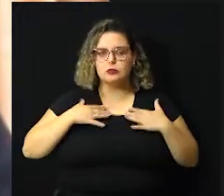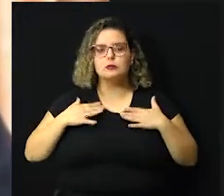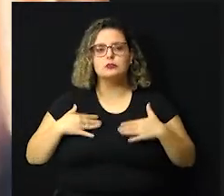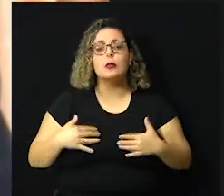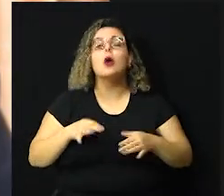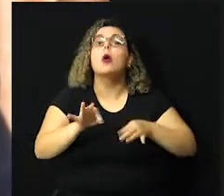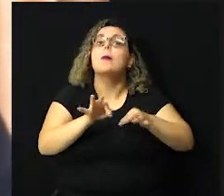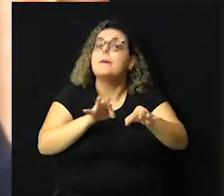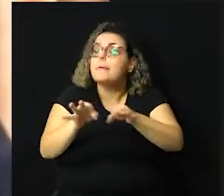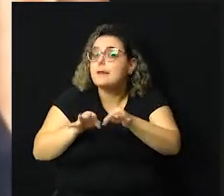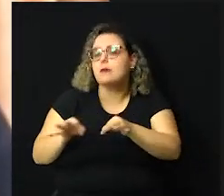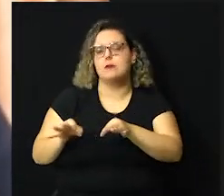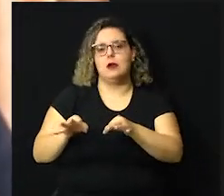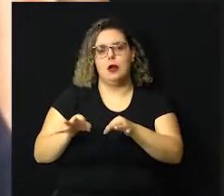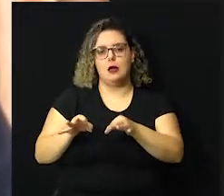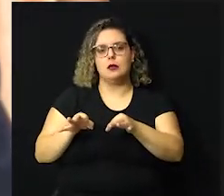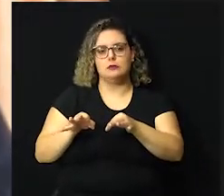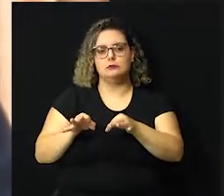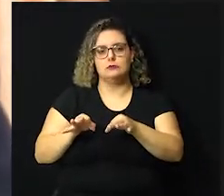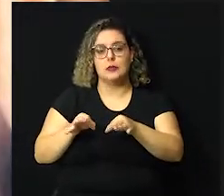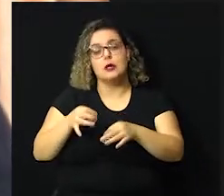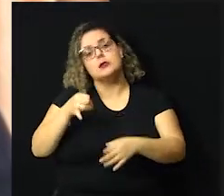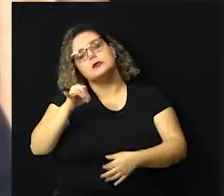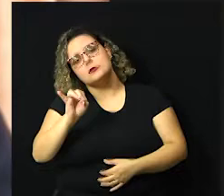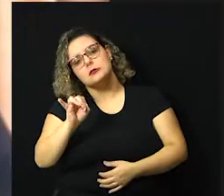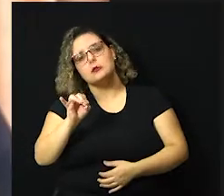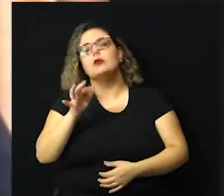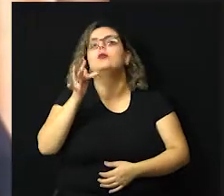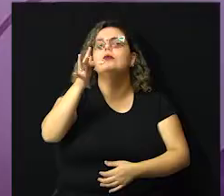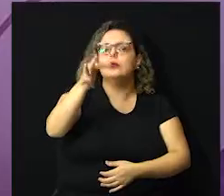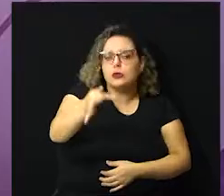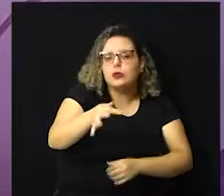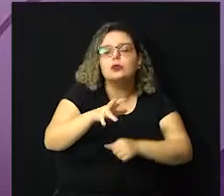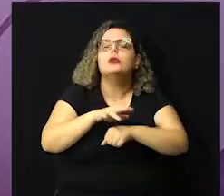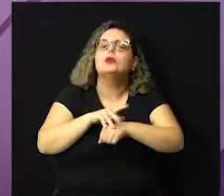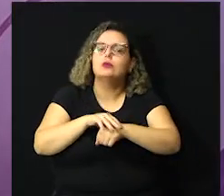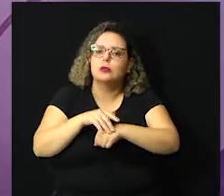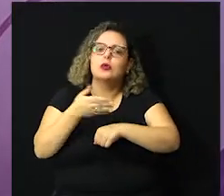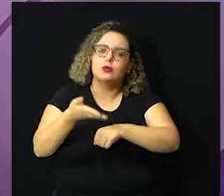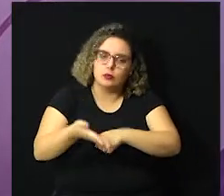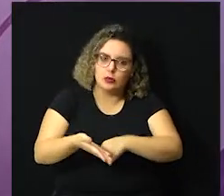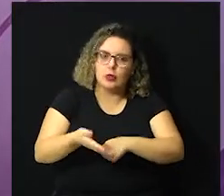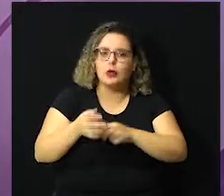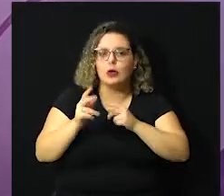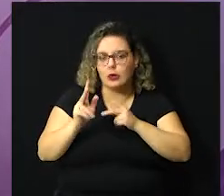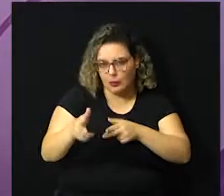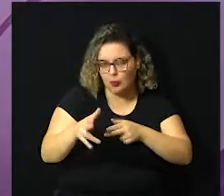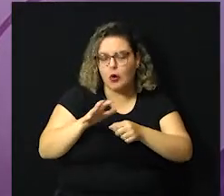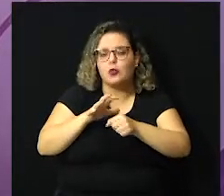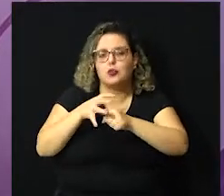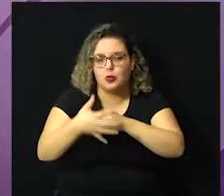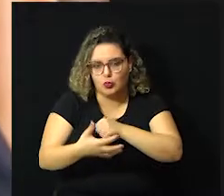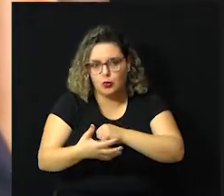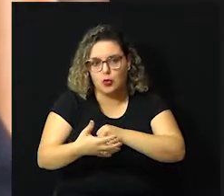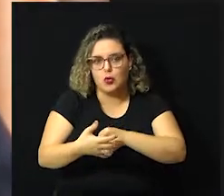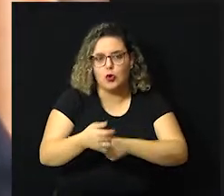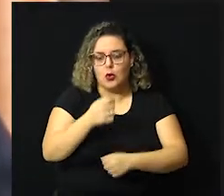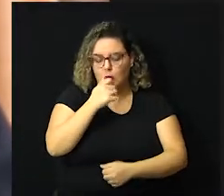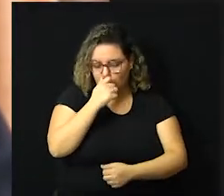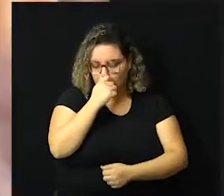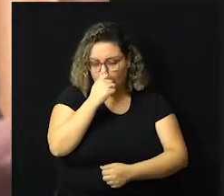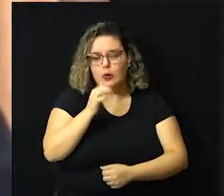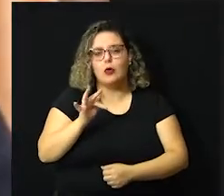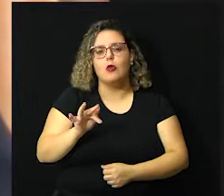estarem preparados para, caso haja um ataque de alguma doença como essa, né, como é o caso da Covid, por exemplo, ou da gripe